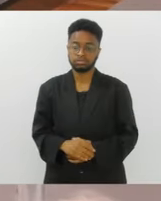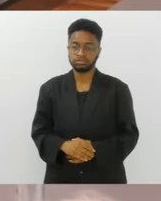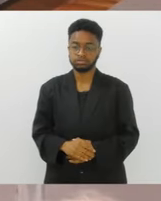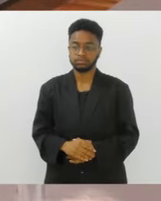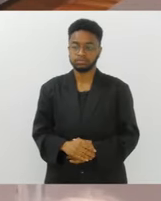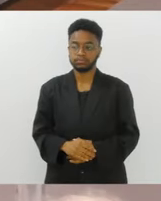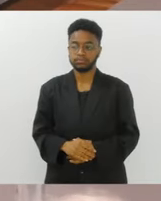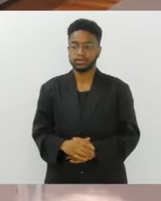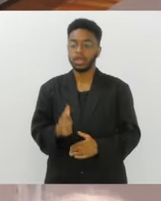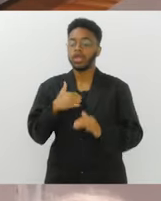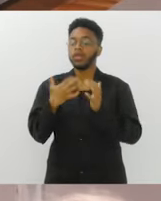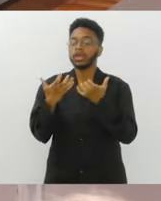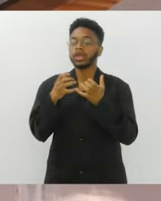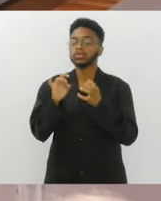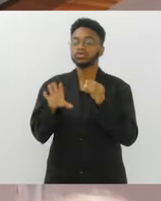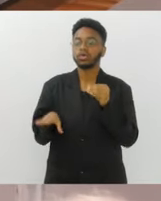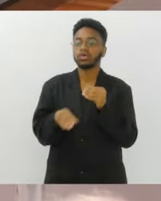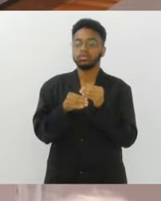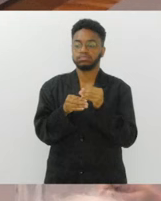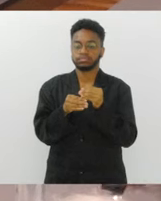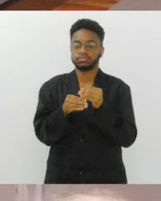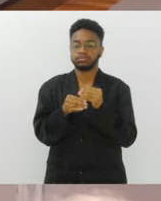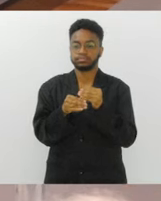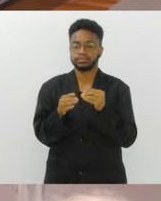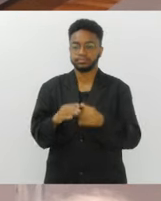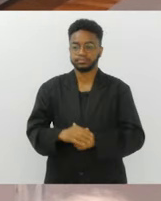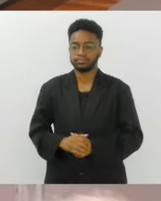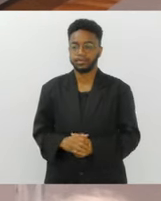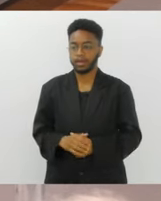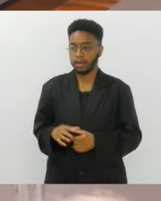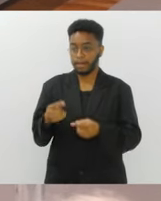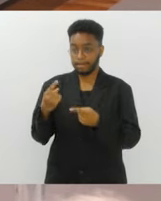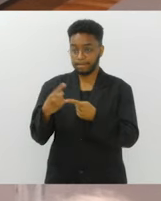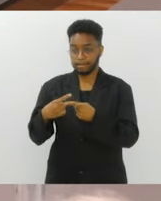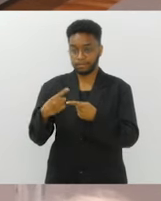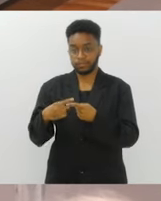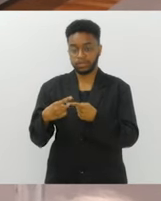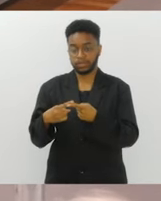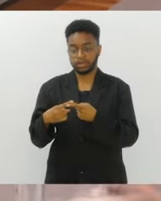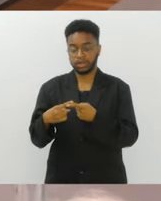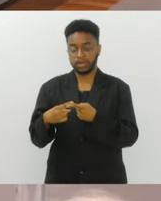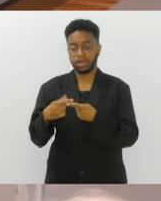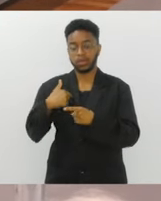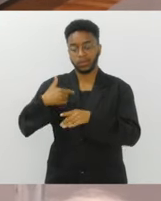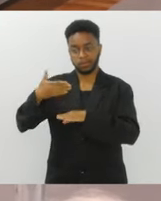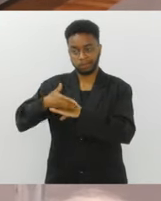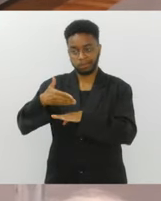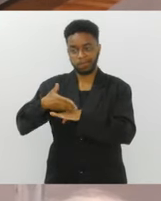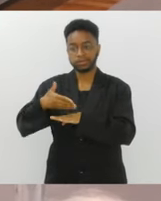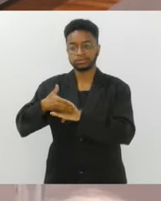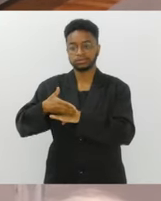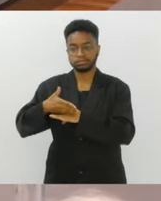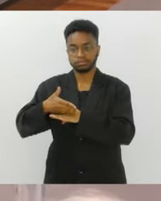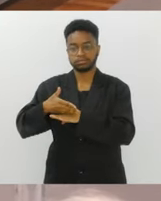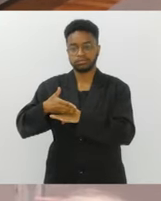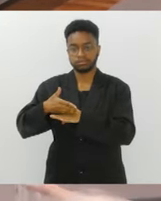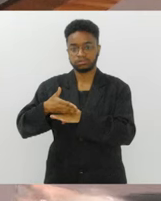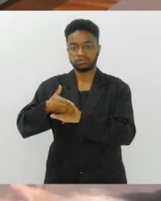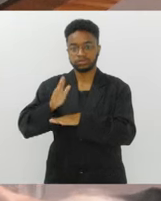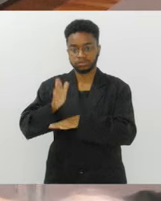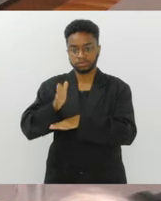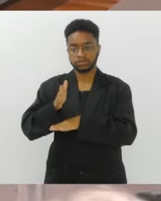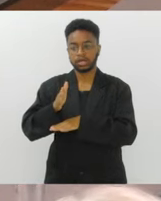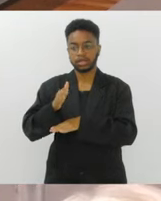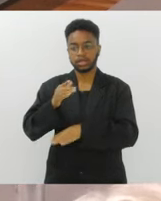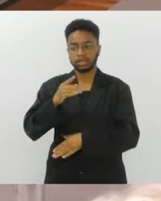de fazer uma colocação, porque eu já participei... Bom dia, claro,